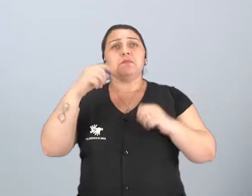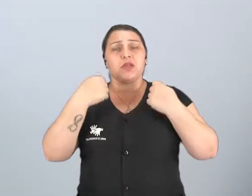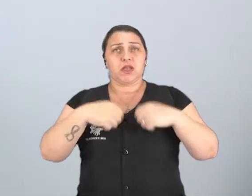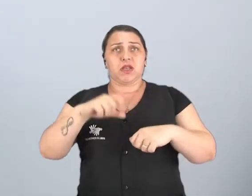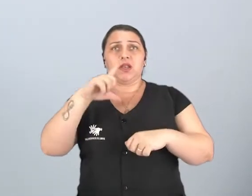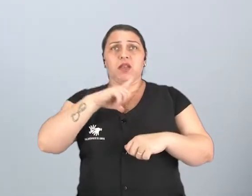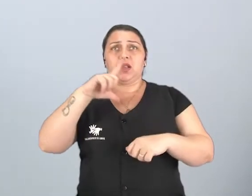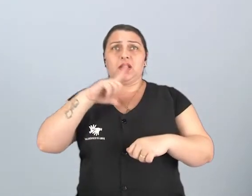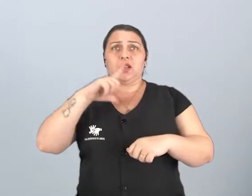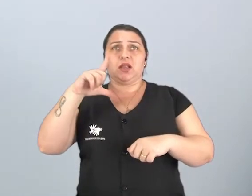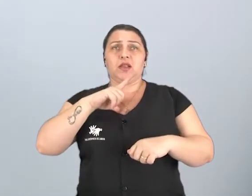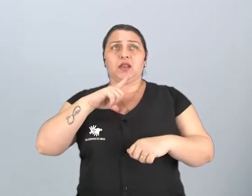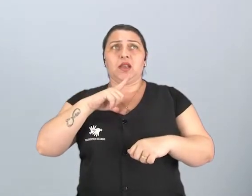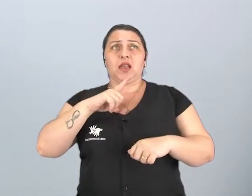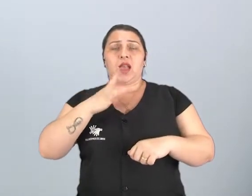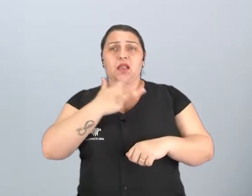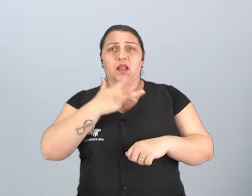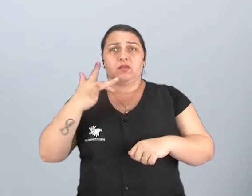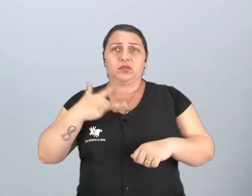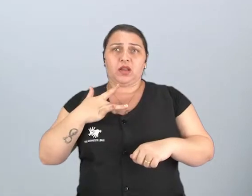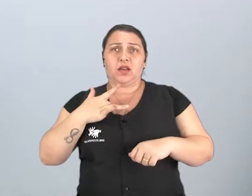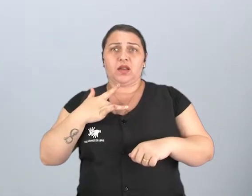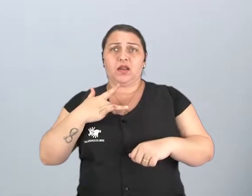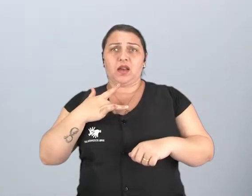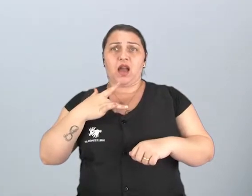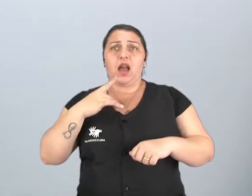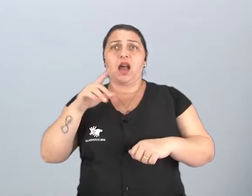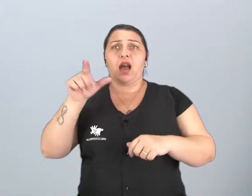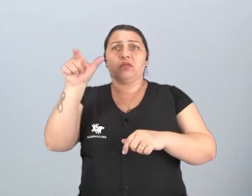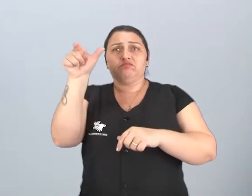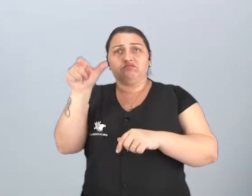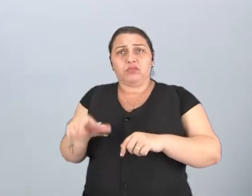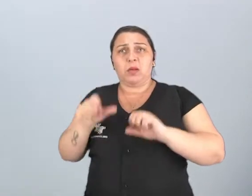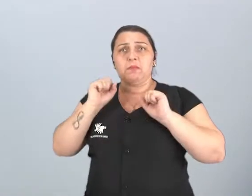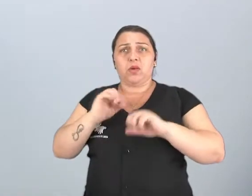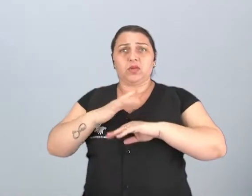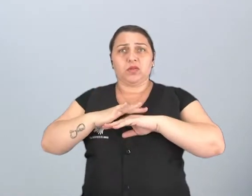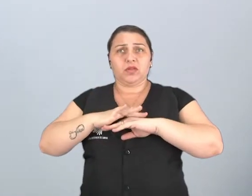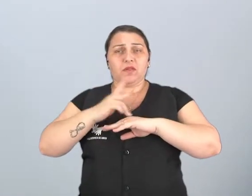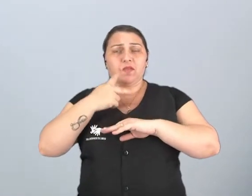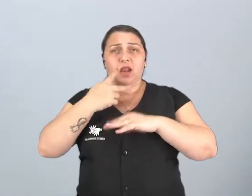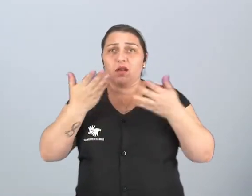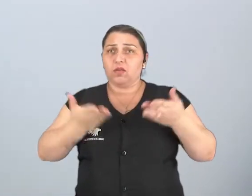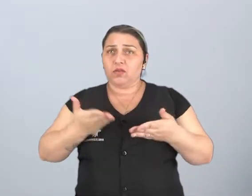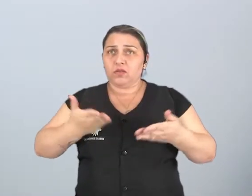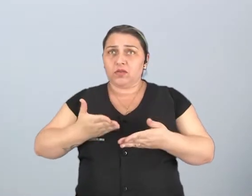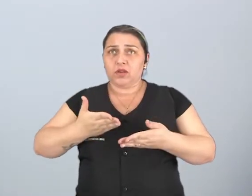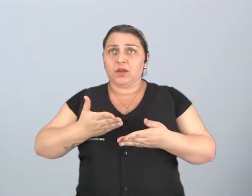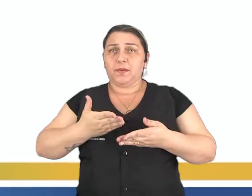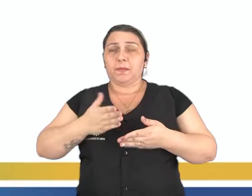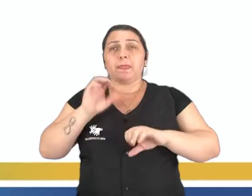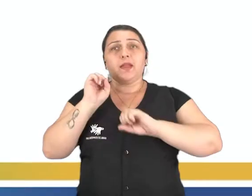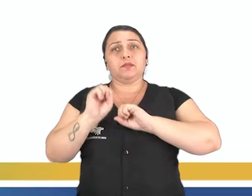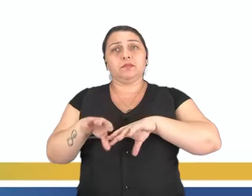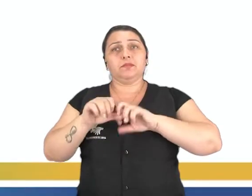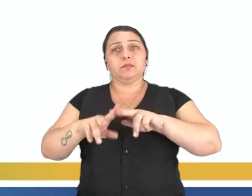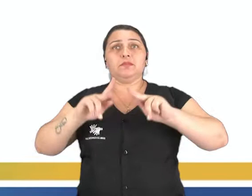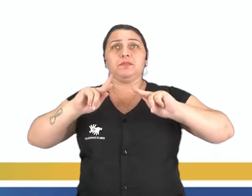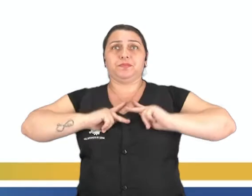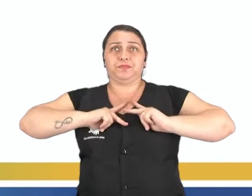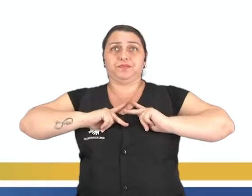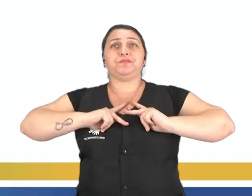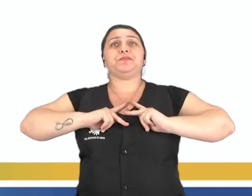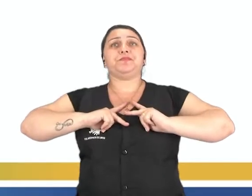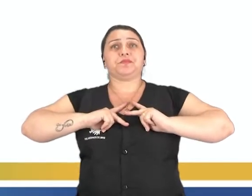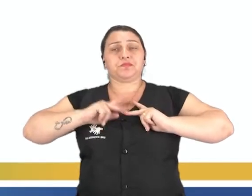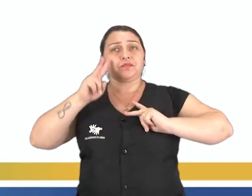ter, é saudável, a nossa coluna ela pode adoecer, então é isso que a gente vai falar hoje. A educação postural, né? A gente